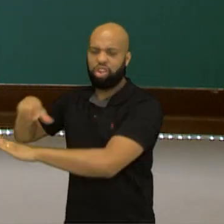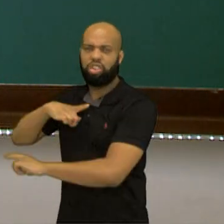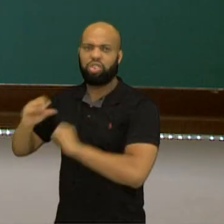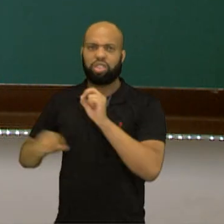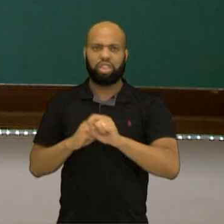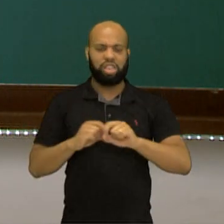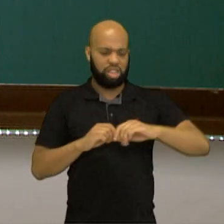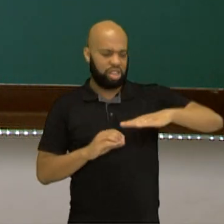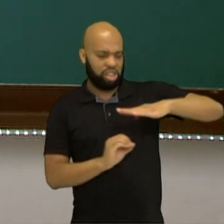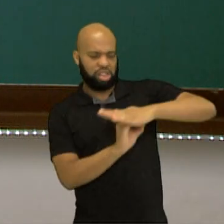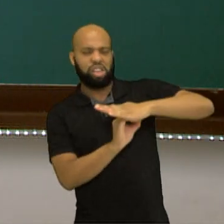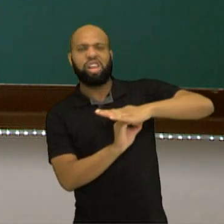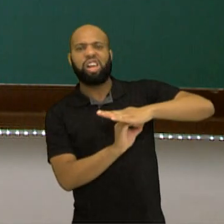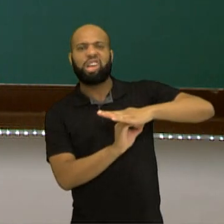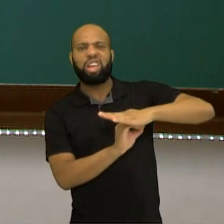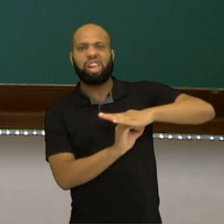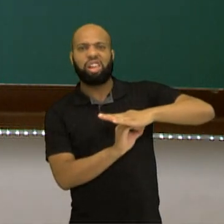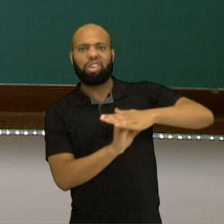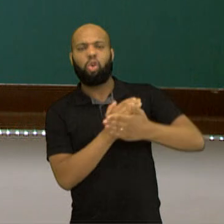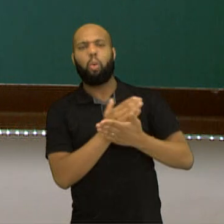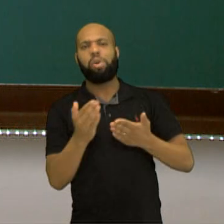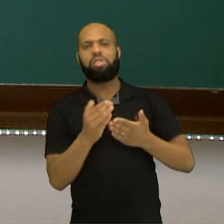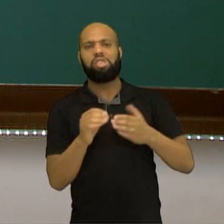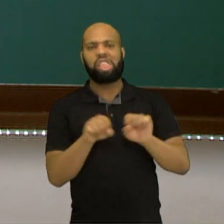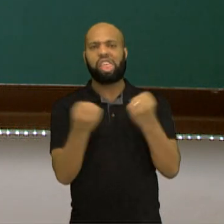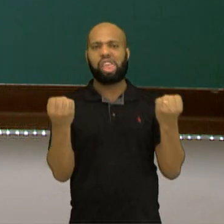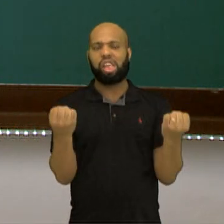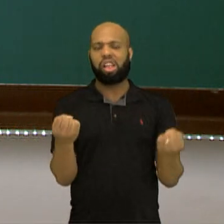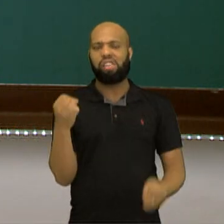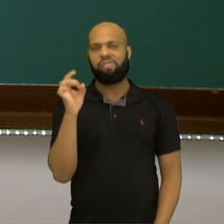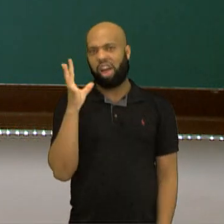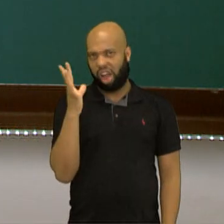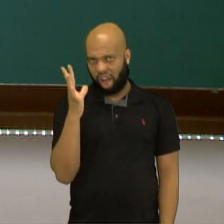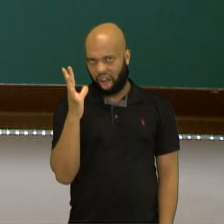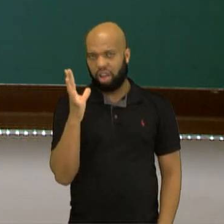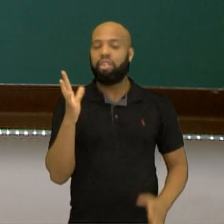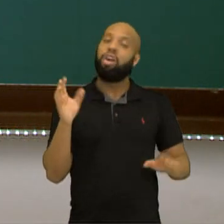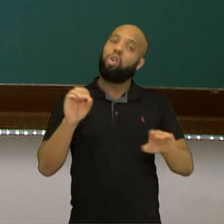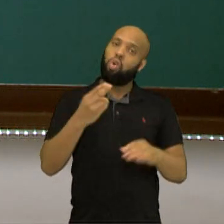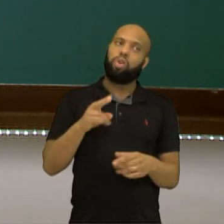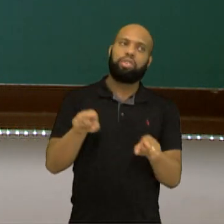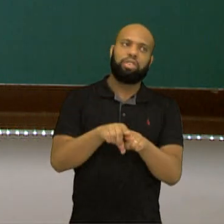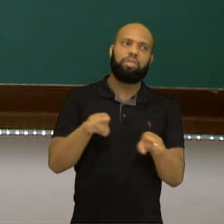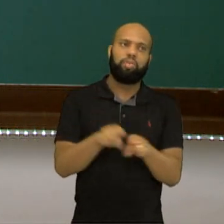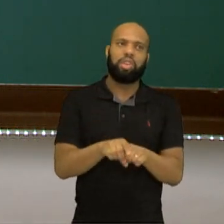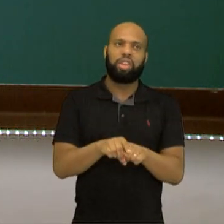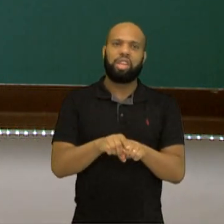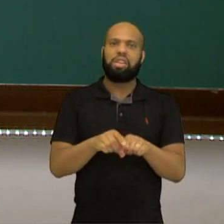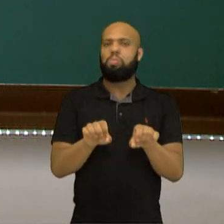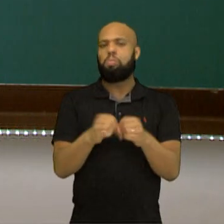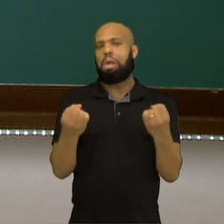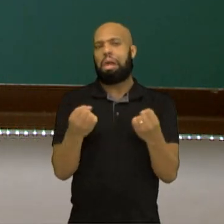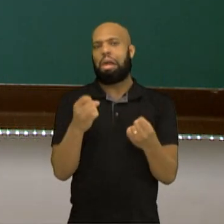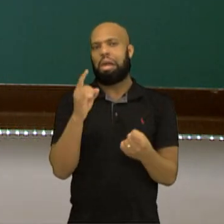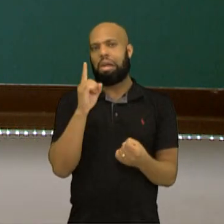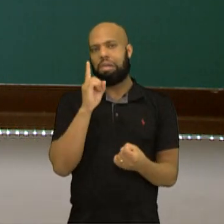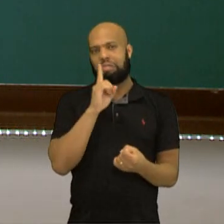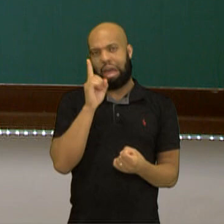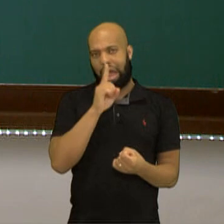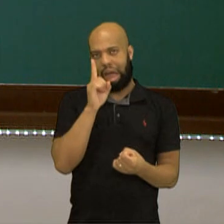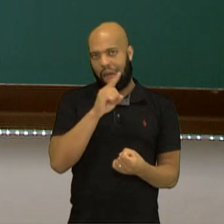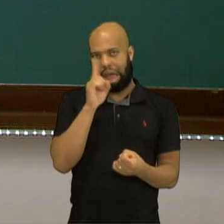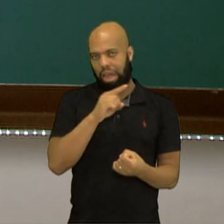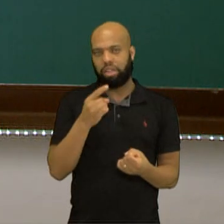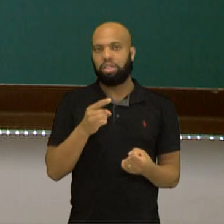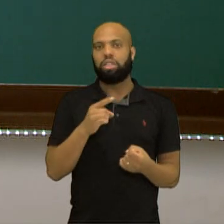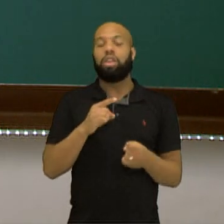manobras, o que acontecia? Essas rodinhas elas quebravam fácil ou então elas rachavam, ficavam amassadas. Então,